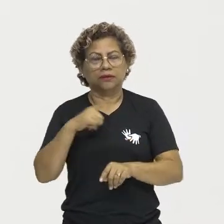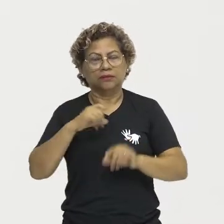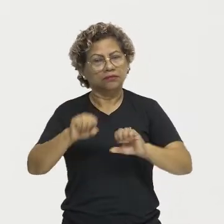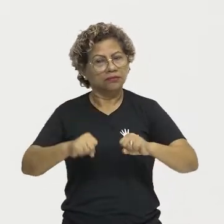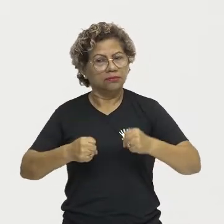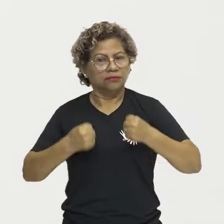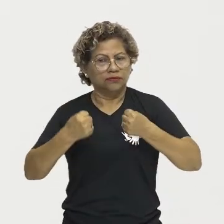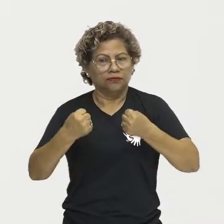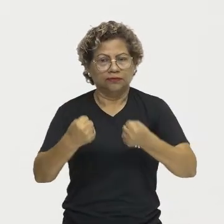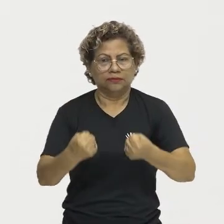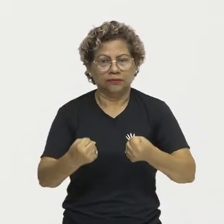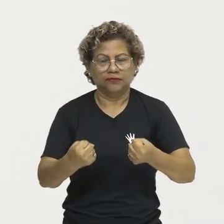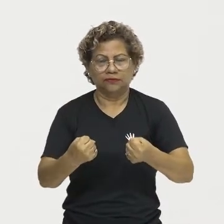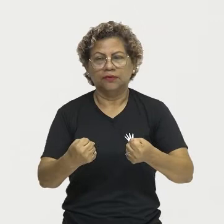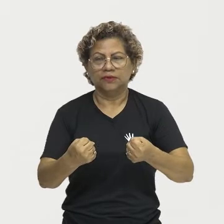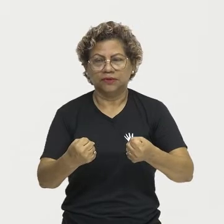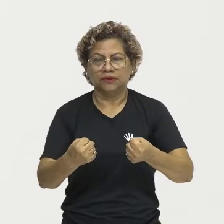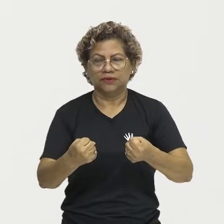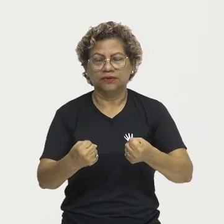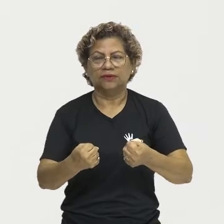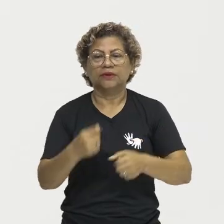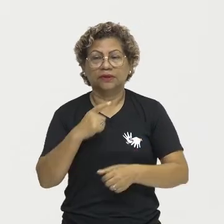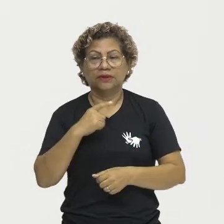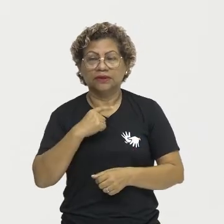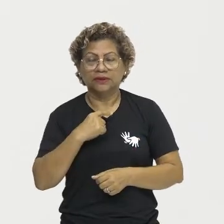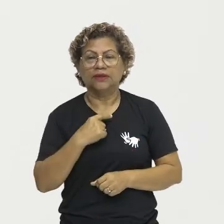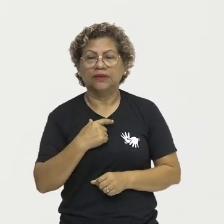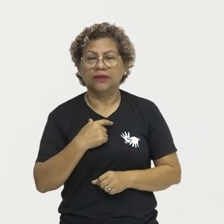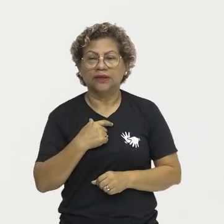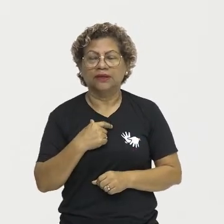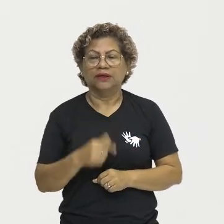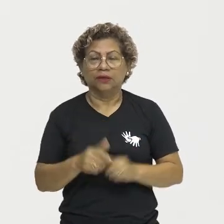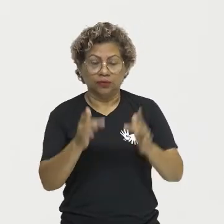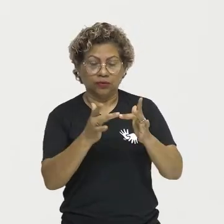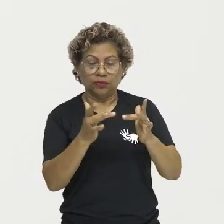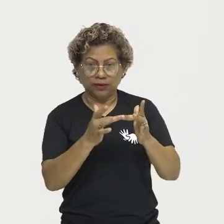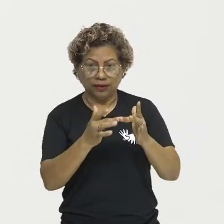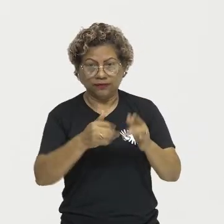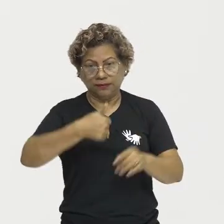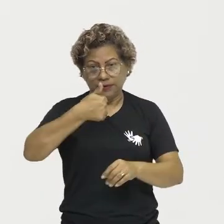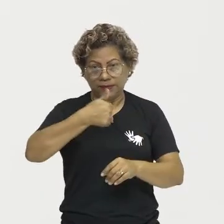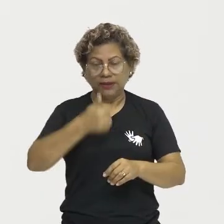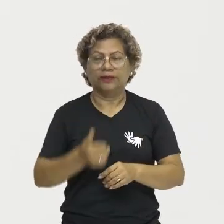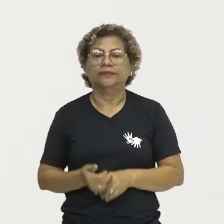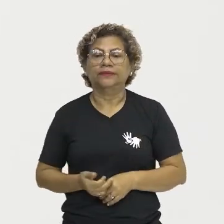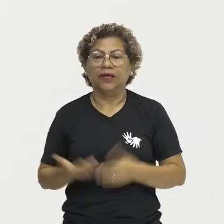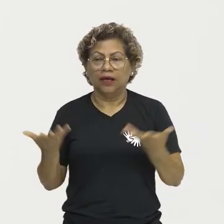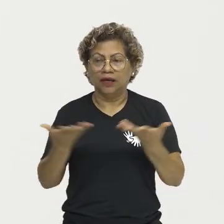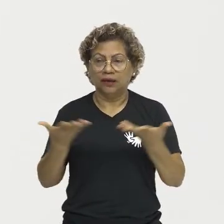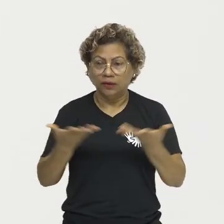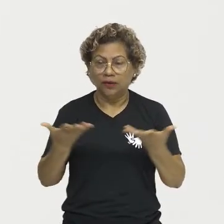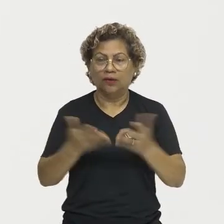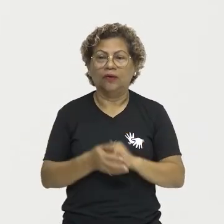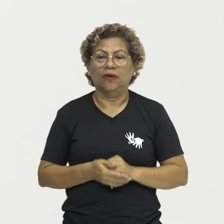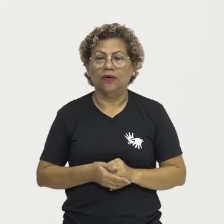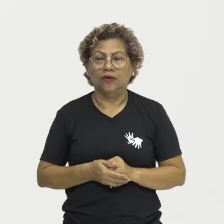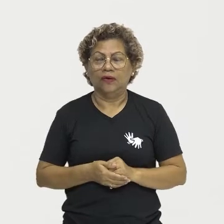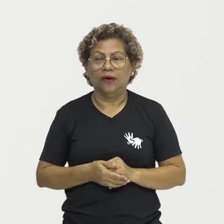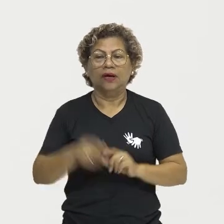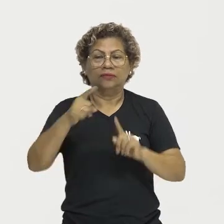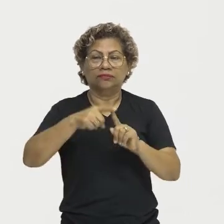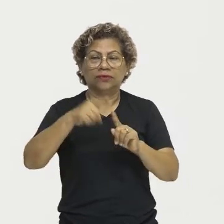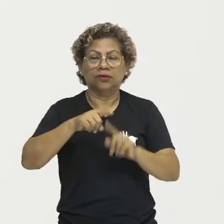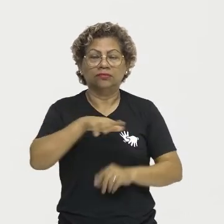são chamadas de forças de contato. Contato, nós já vimos, forças de campo. São aquelas forças que atuam à